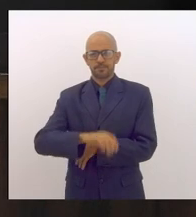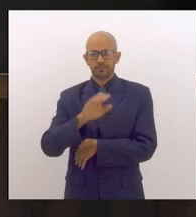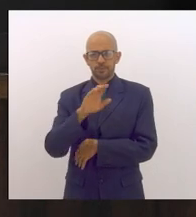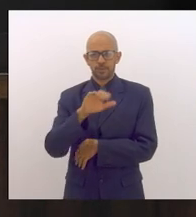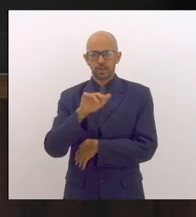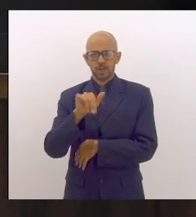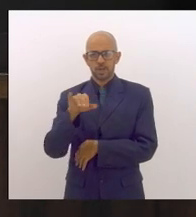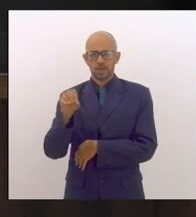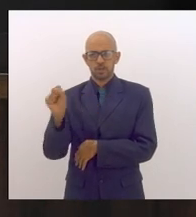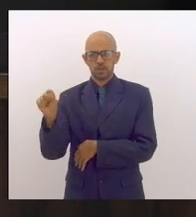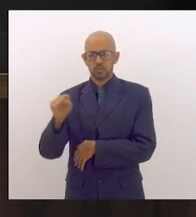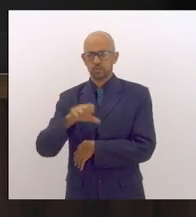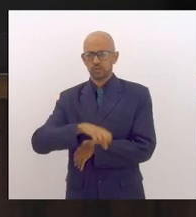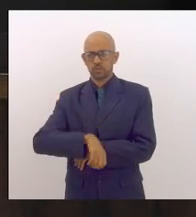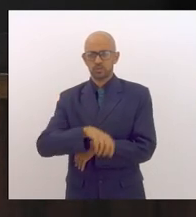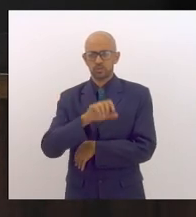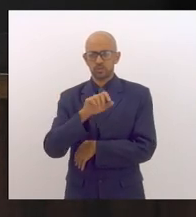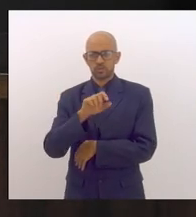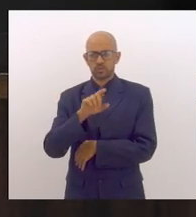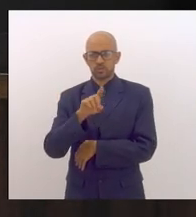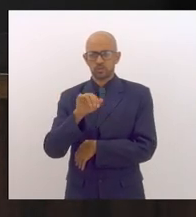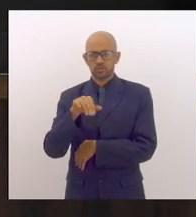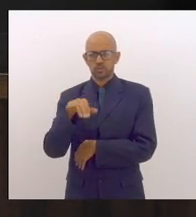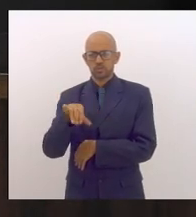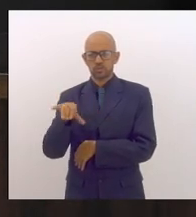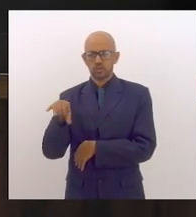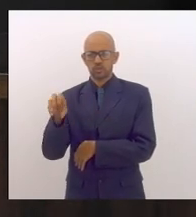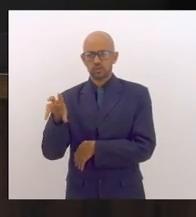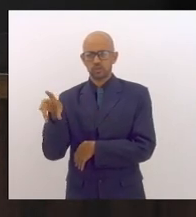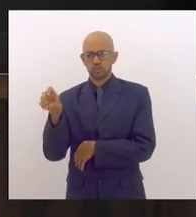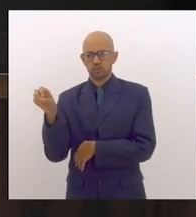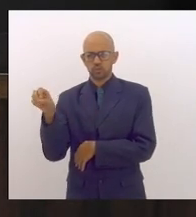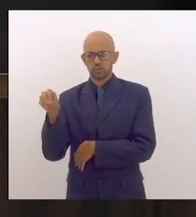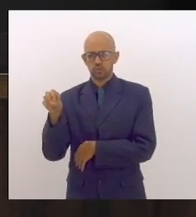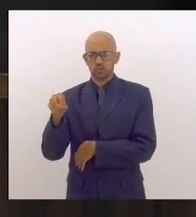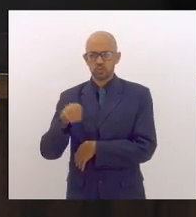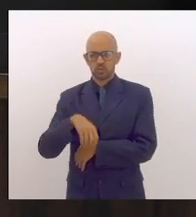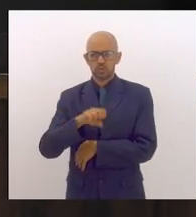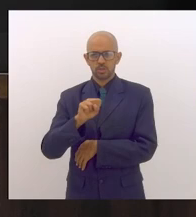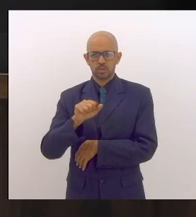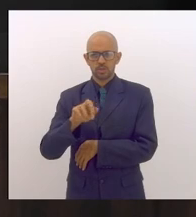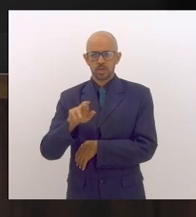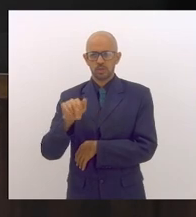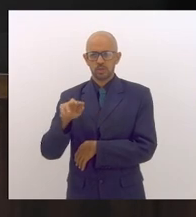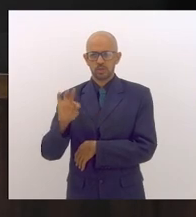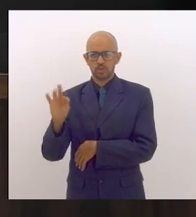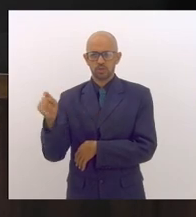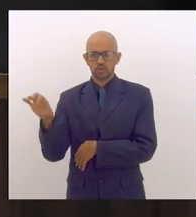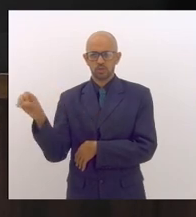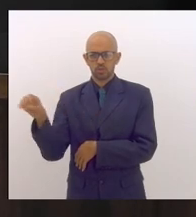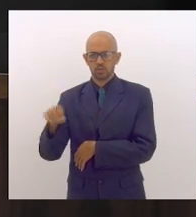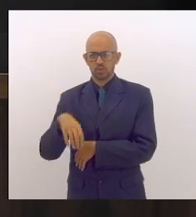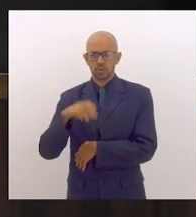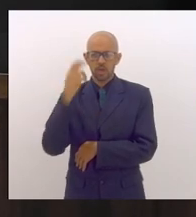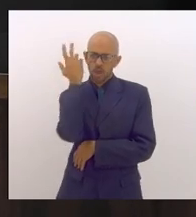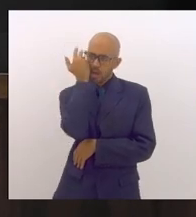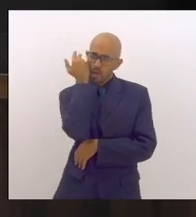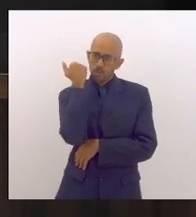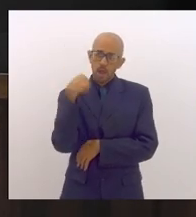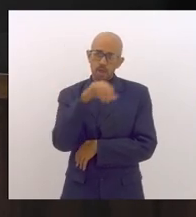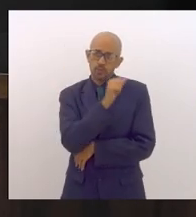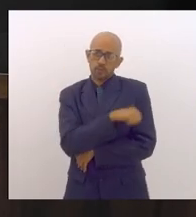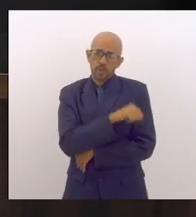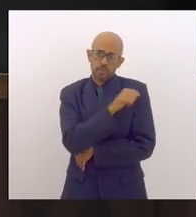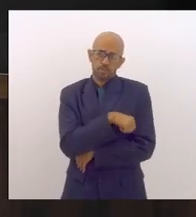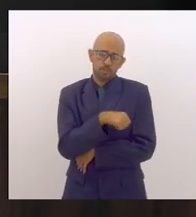Augusto, deputado Dionísio Lins, deputado Doutor Deodalto, deputado Doutor Serginho, deputado Eliomar Coelho, deputado Enfermeira